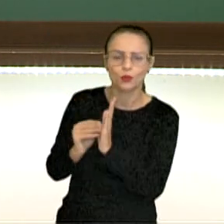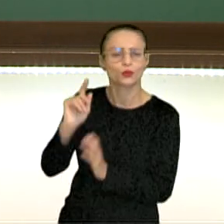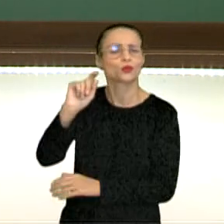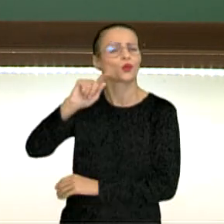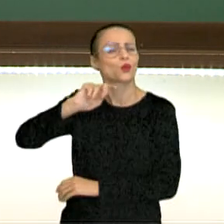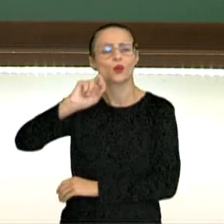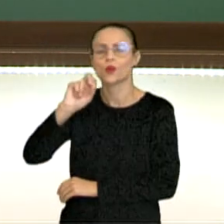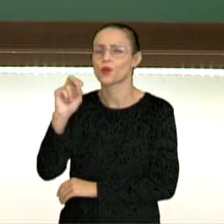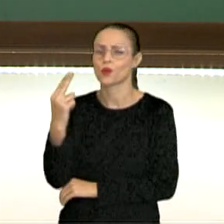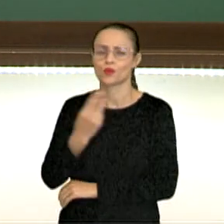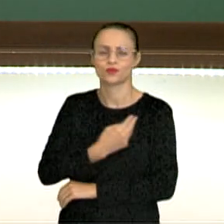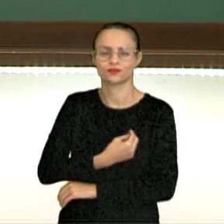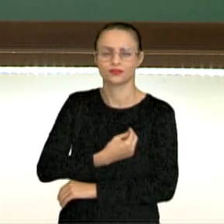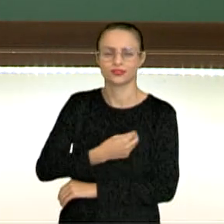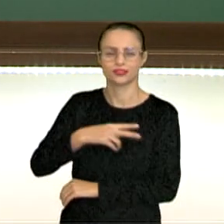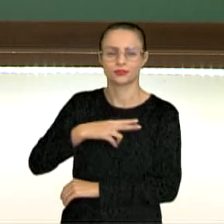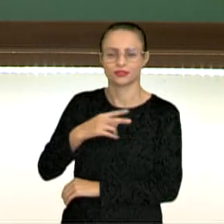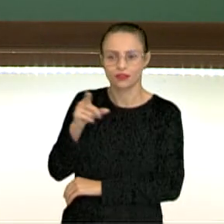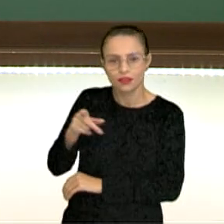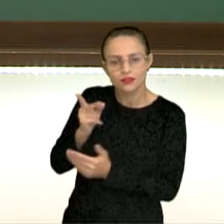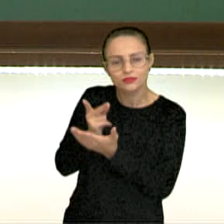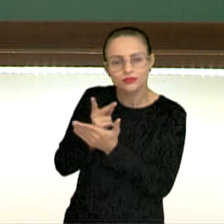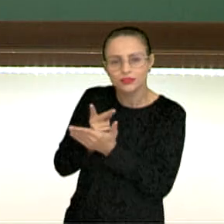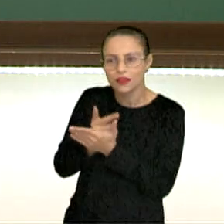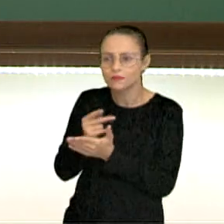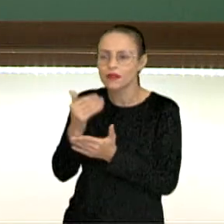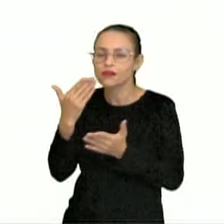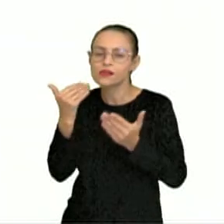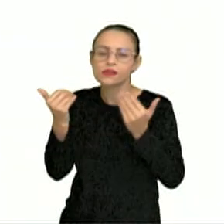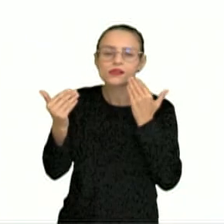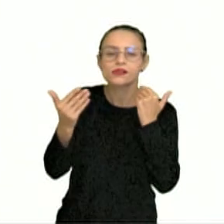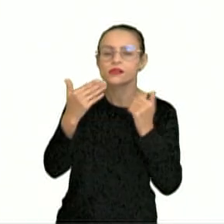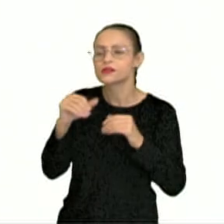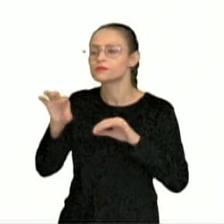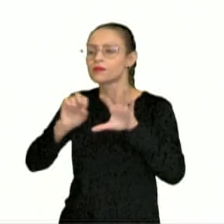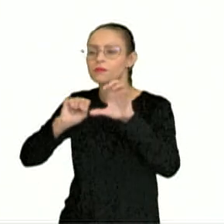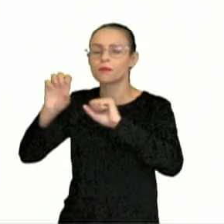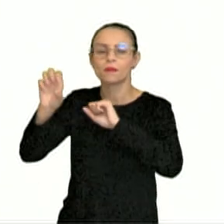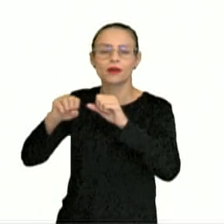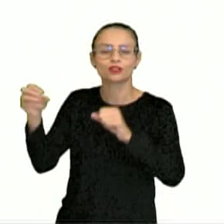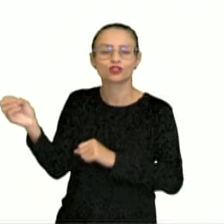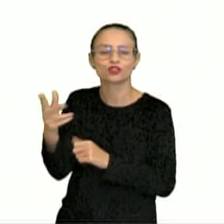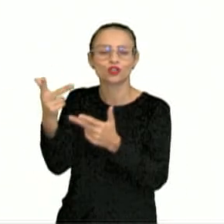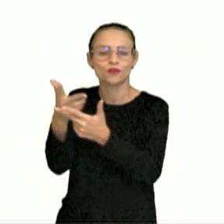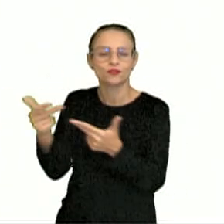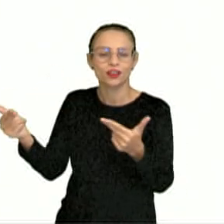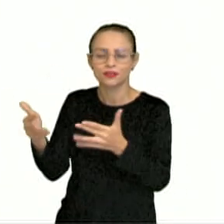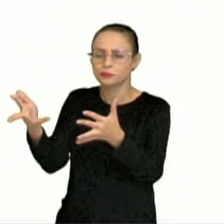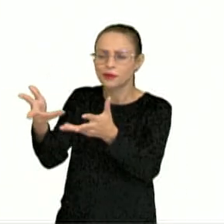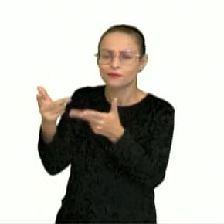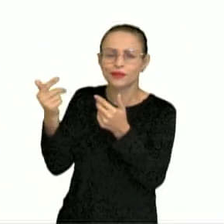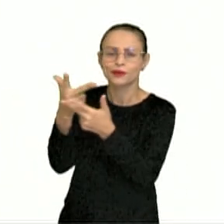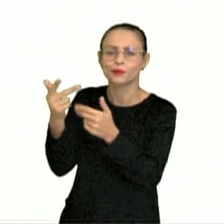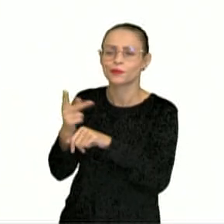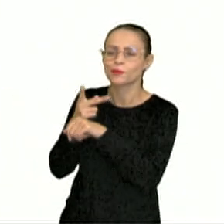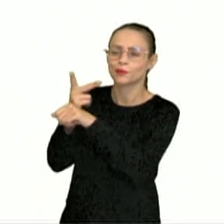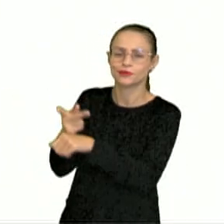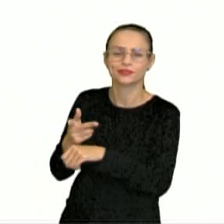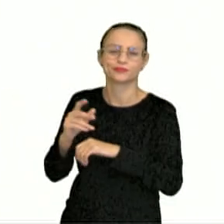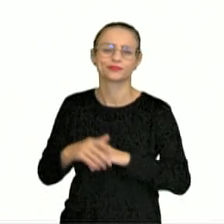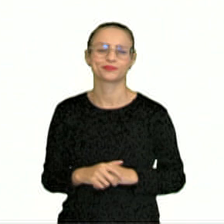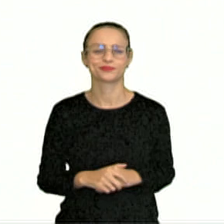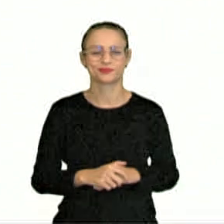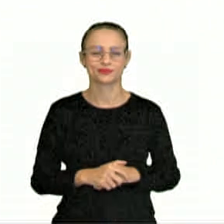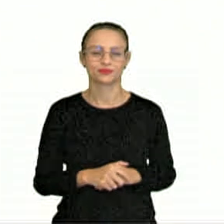vida pessoal. Ele sempre está em busca de novidade e em busca de se maravilhar com o que ele tem próximo de si.